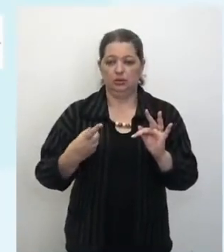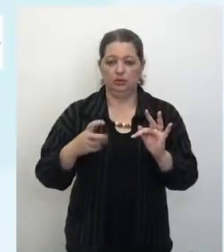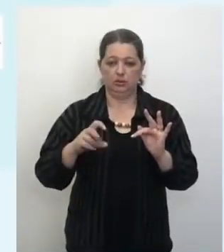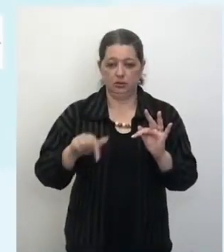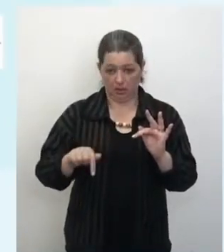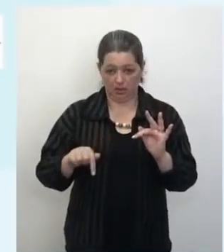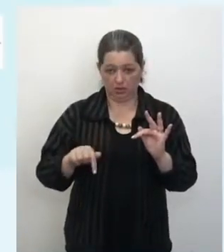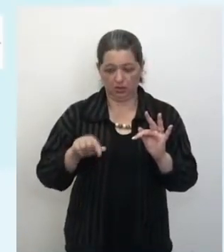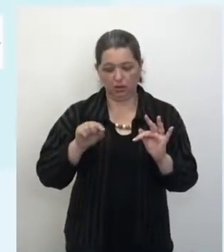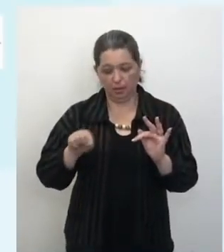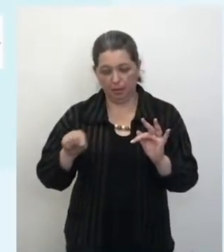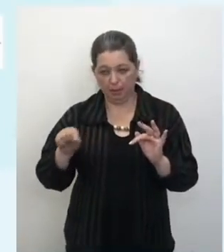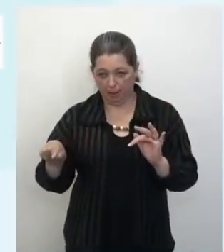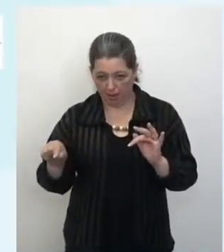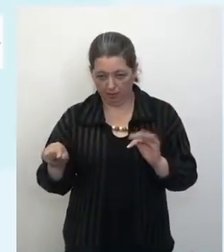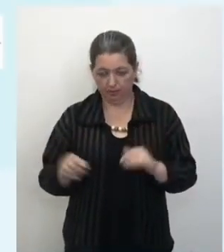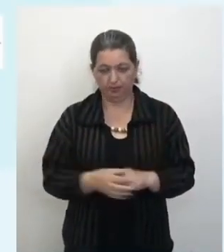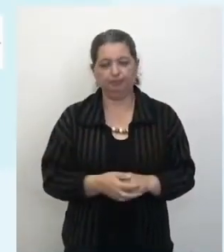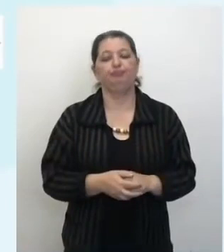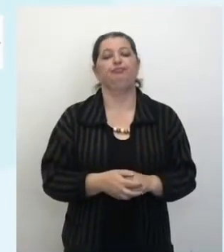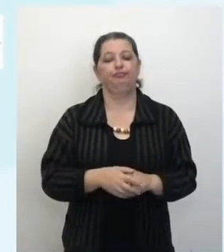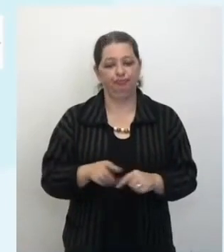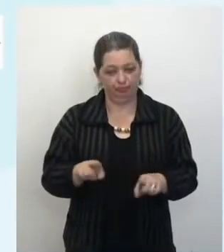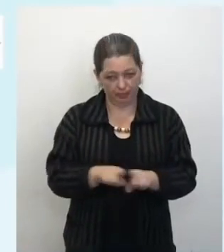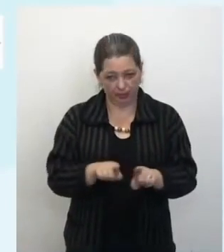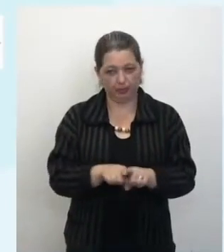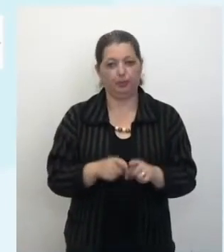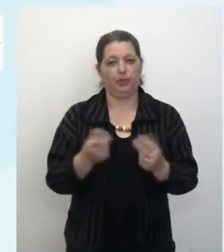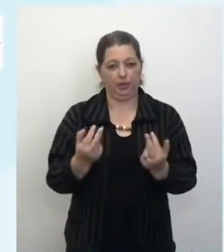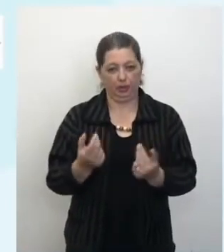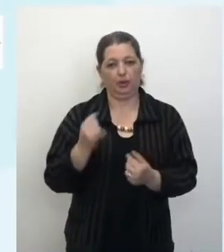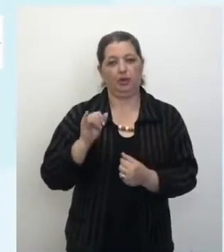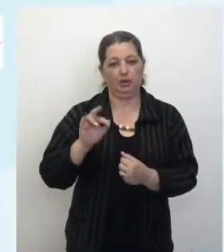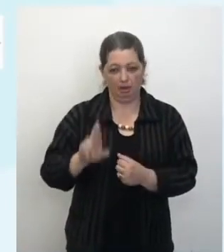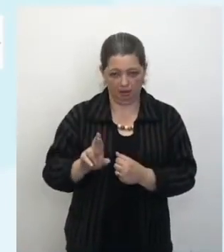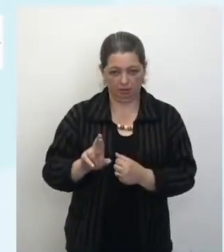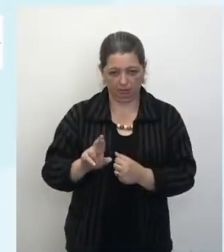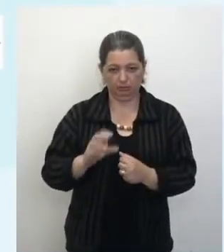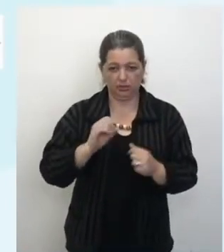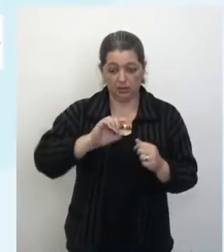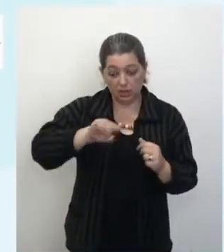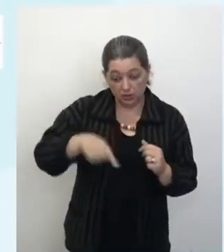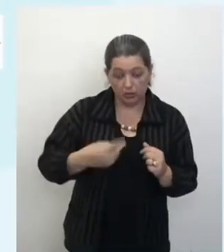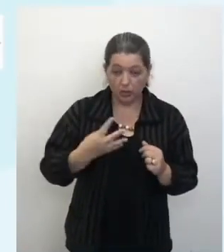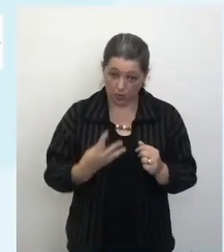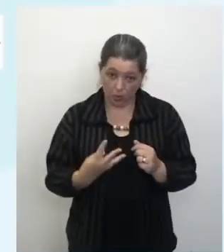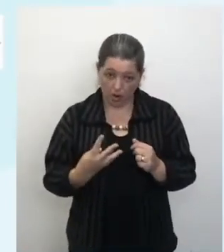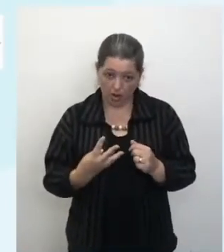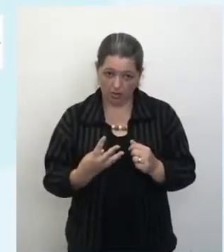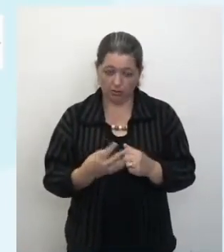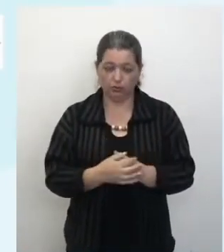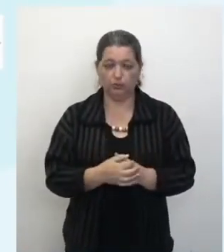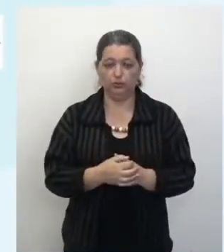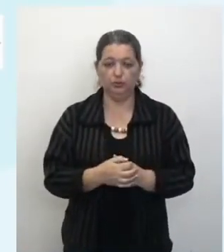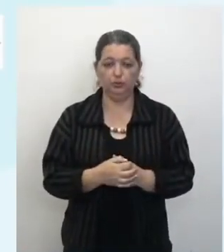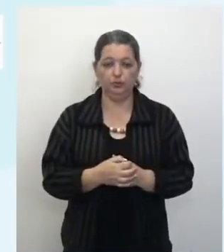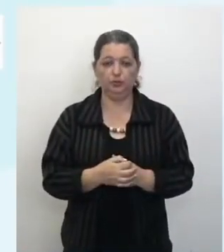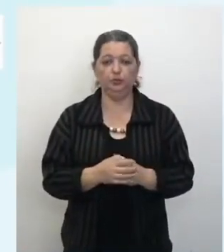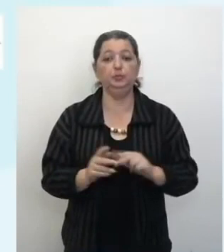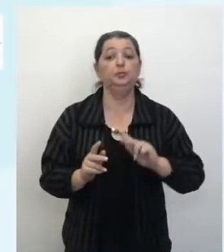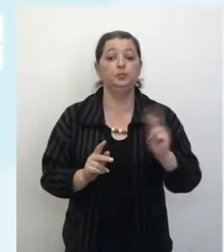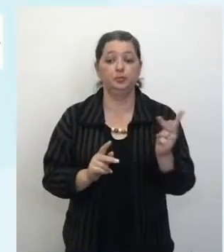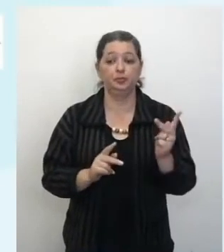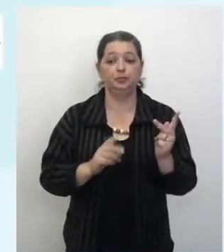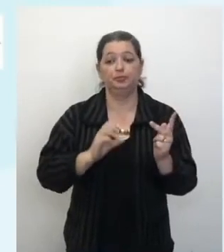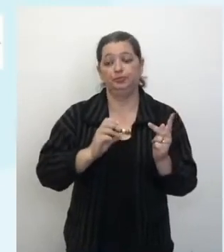0,42157 e reticências. Também é irracional. Você vai procurar lá o 0,4 aproximadamente. E o H? Ah,